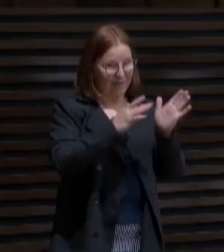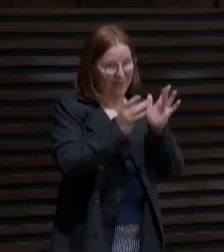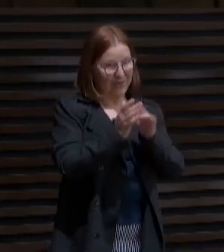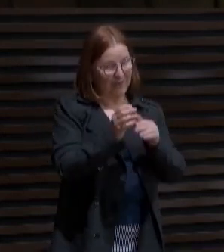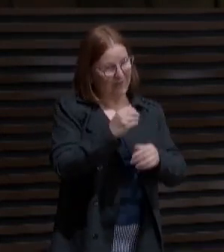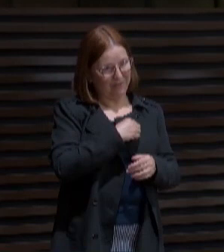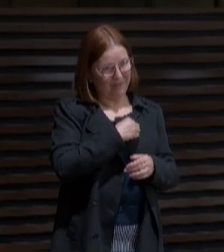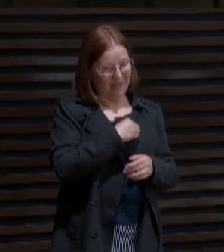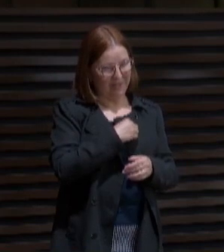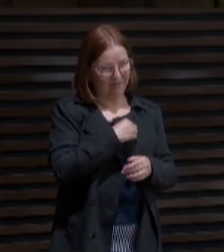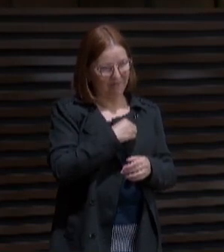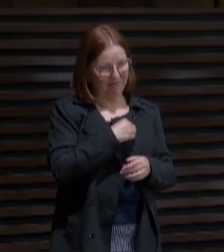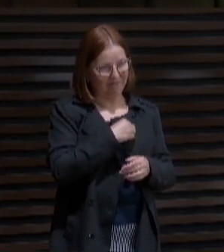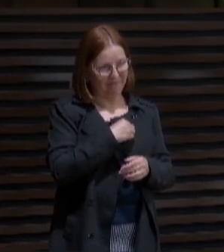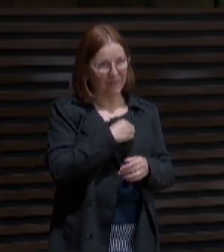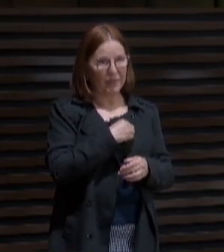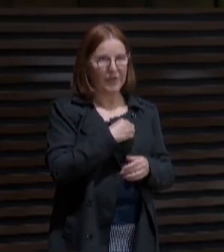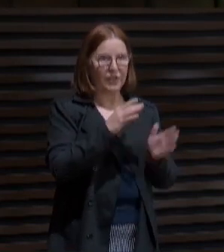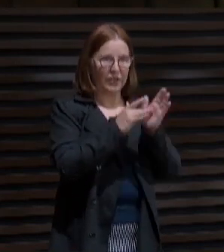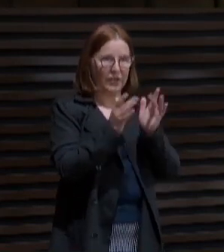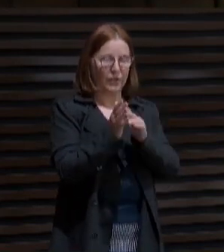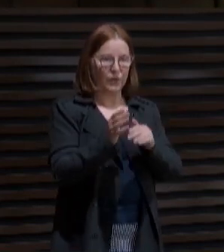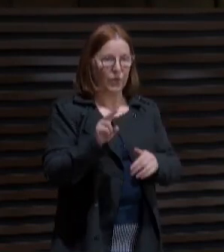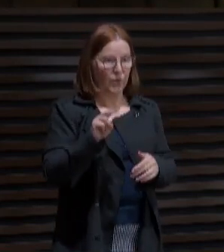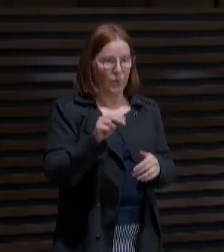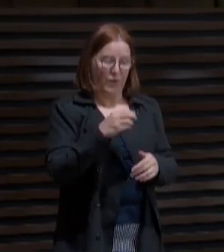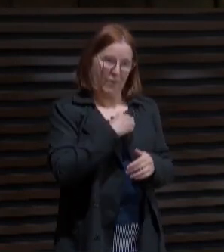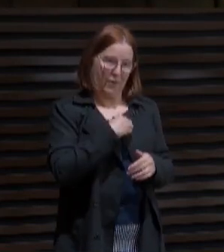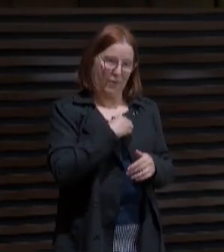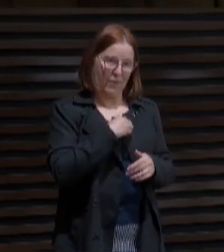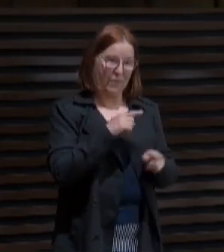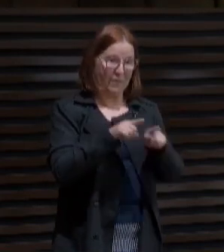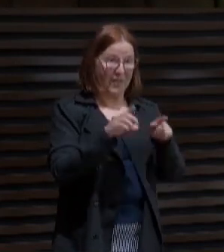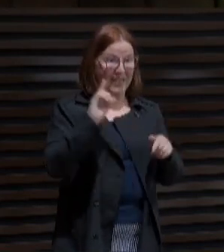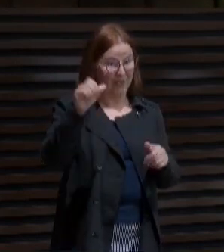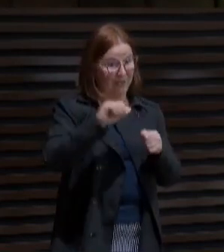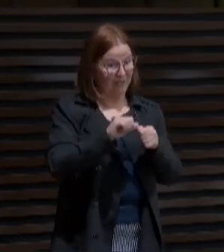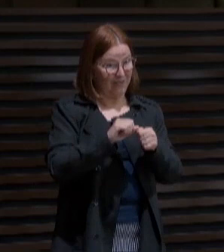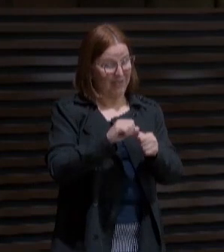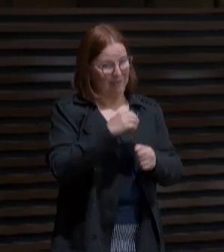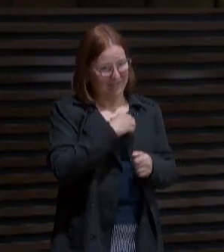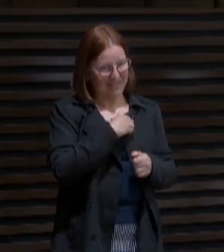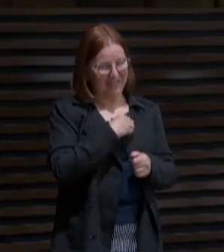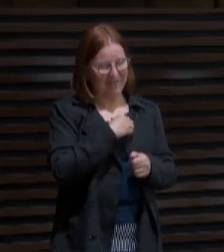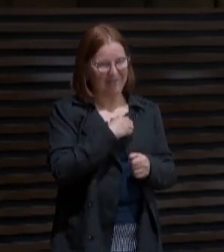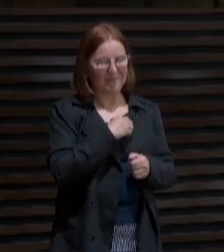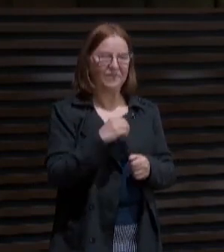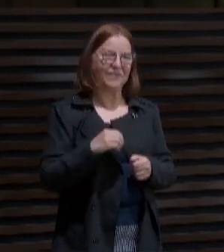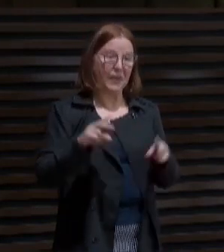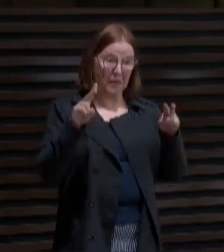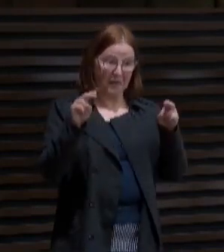pecado, Deus o fez pecado. E essa é uma frase também, uma expressão